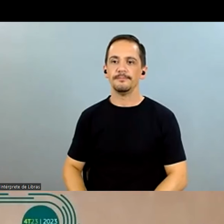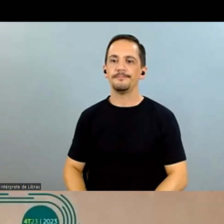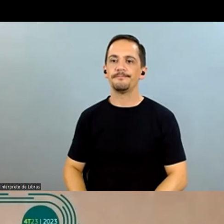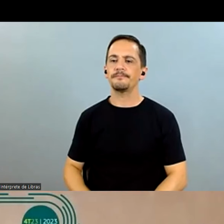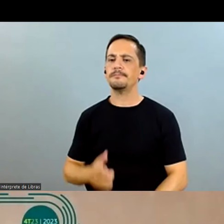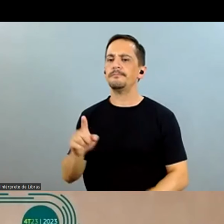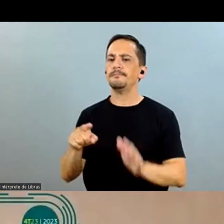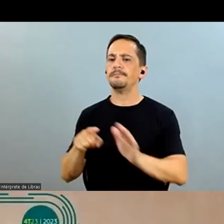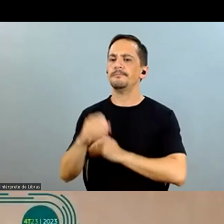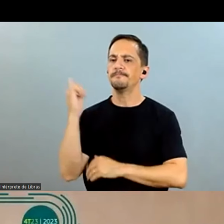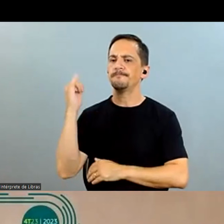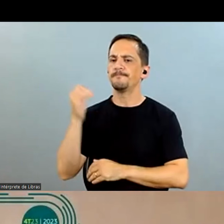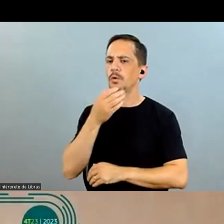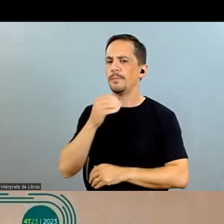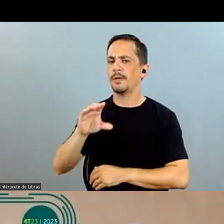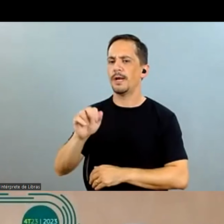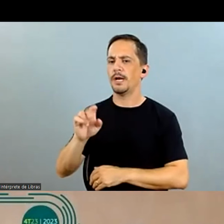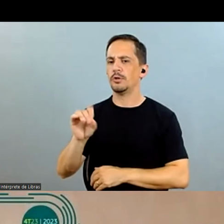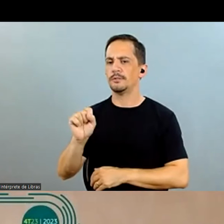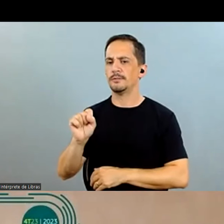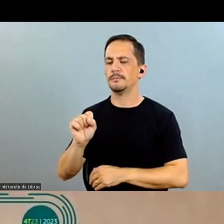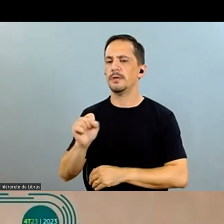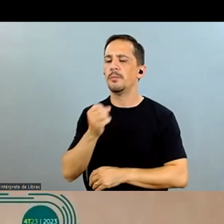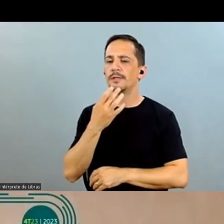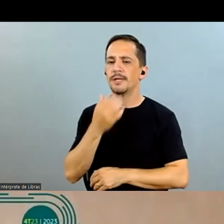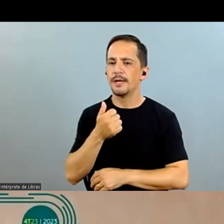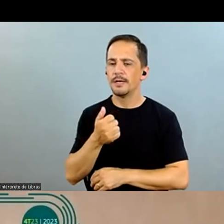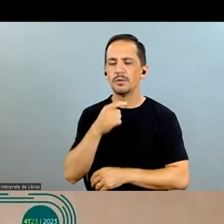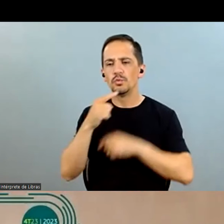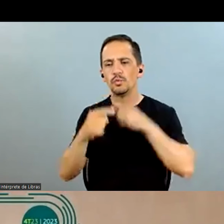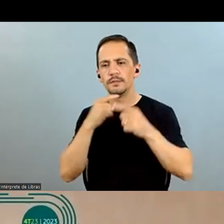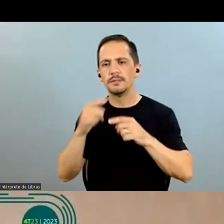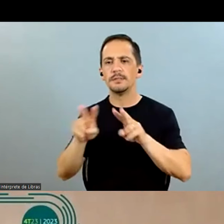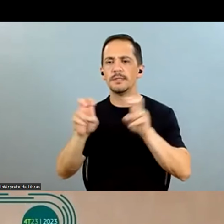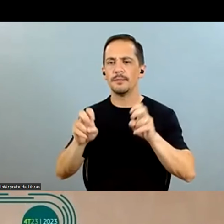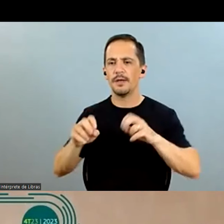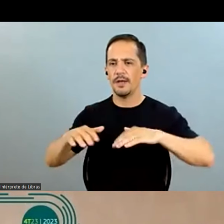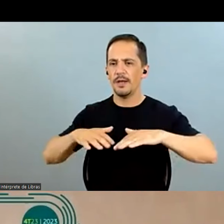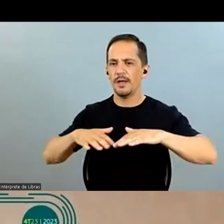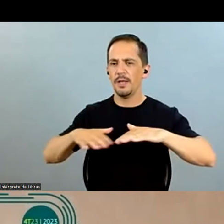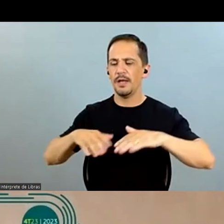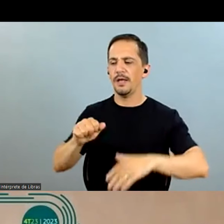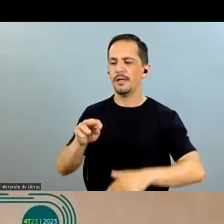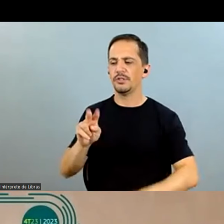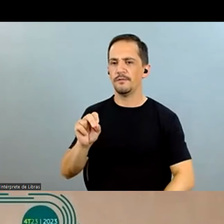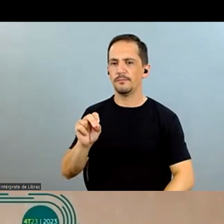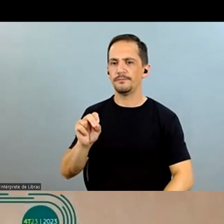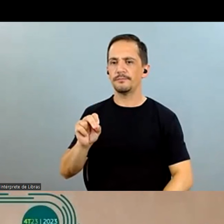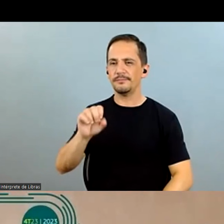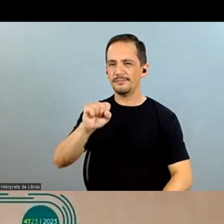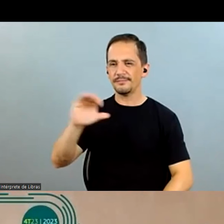confusão aqui o Carlos matas tá perguntando Boa tarde tem uma dúvida relacionada ao ativo imobilizado no litoral de Santa Catarina que foi repressif